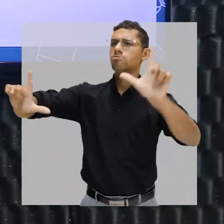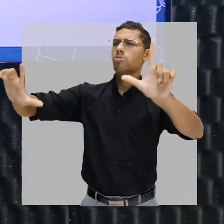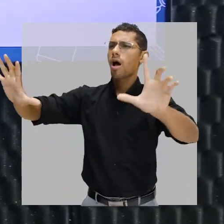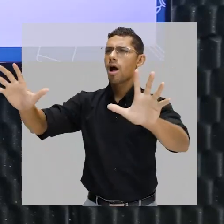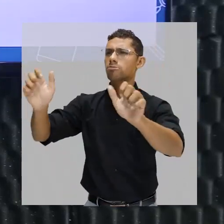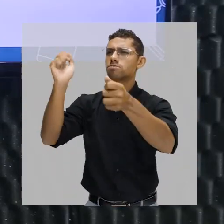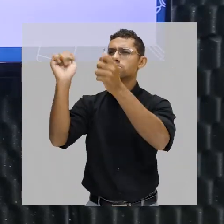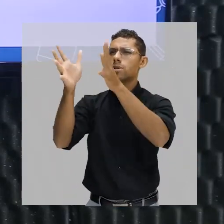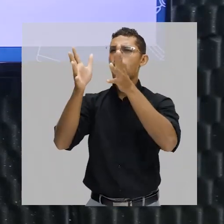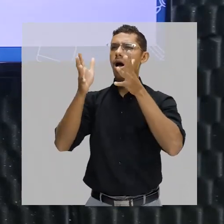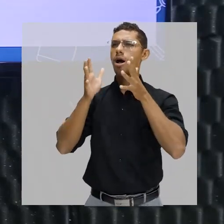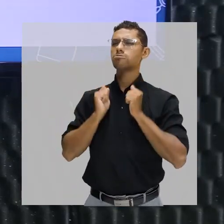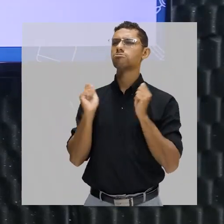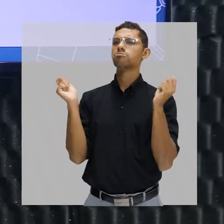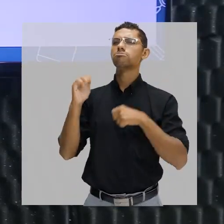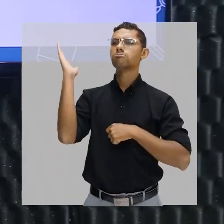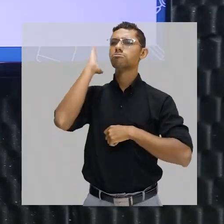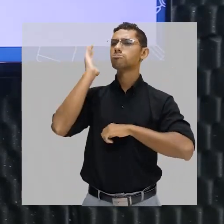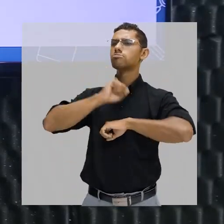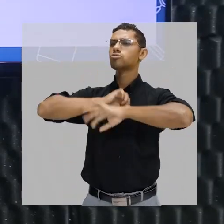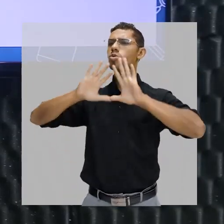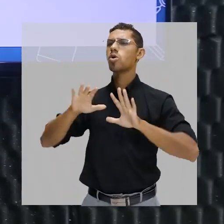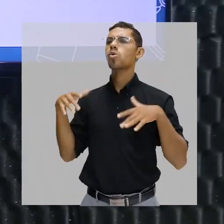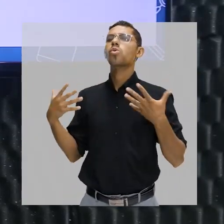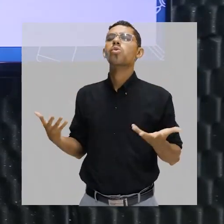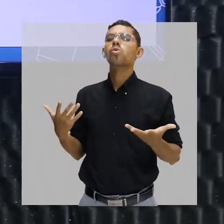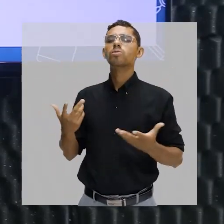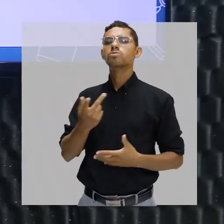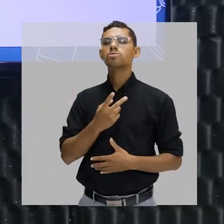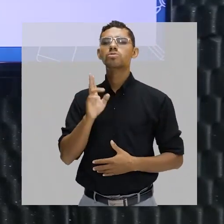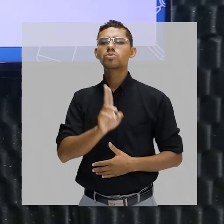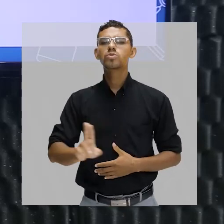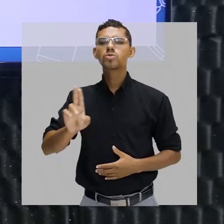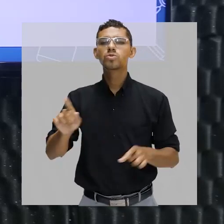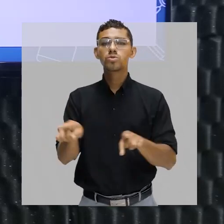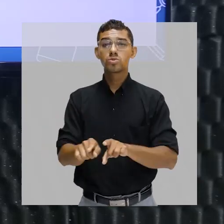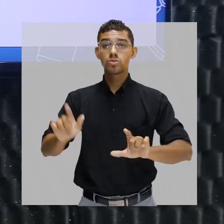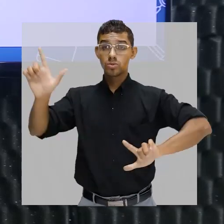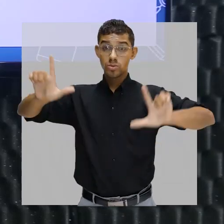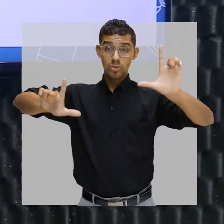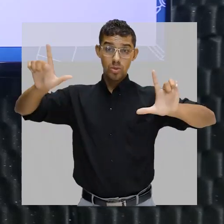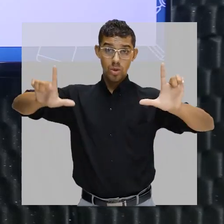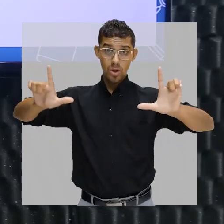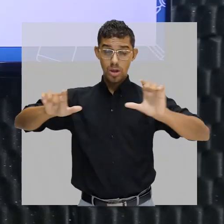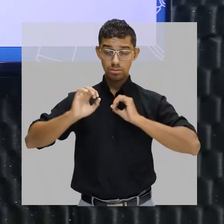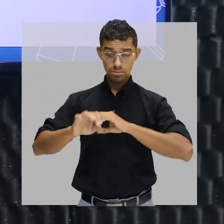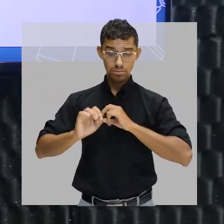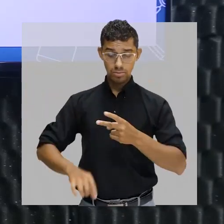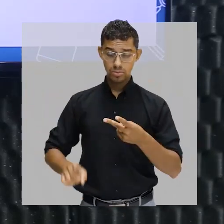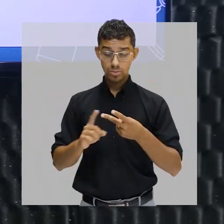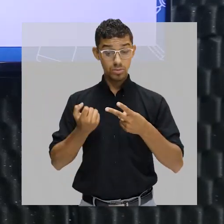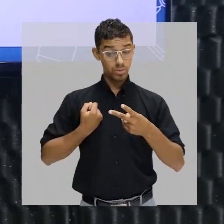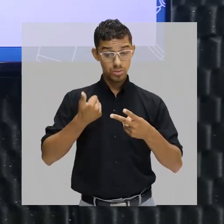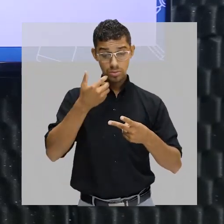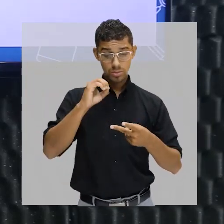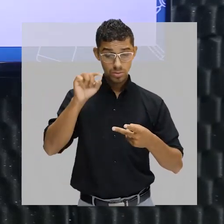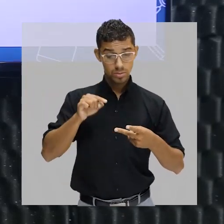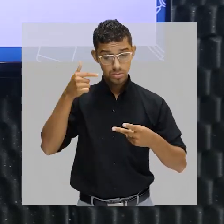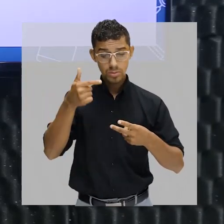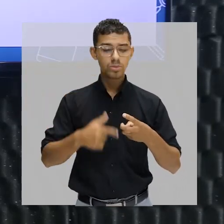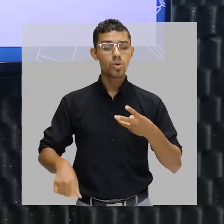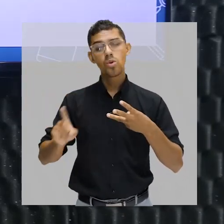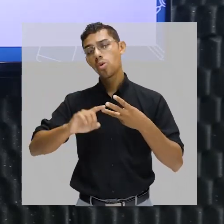certo? Qual o canal utilizado para nós nos comunicarmos? A TV, educação, ou a plataforma